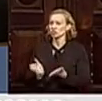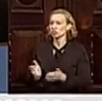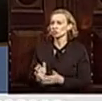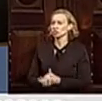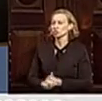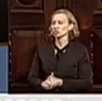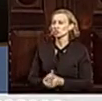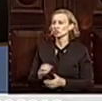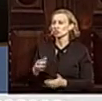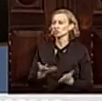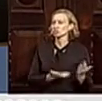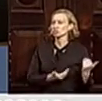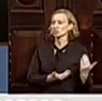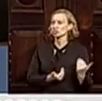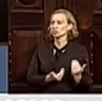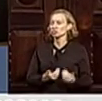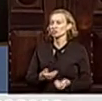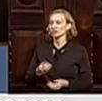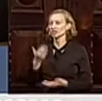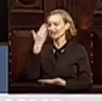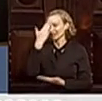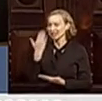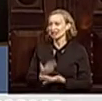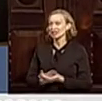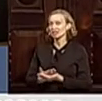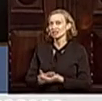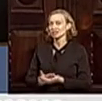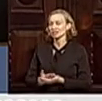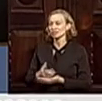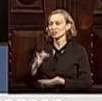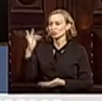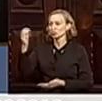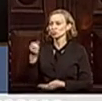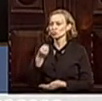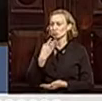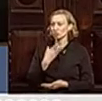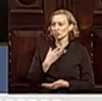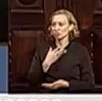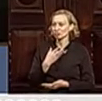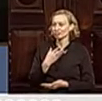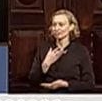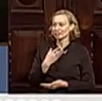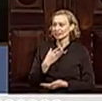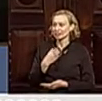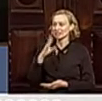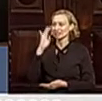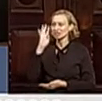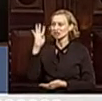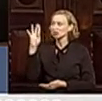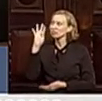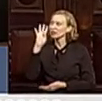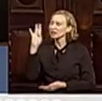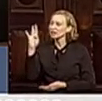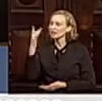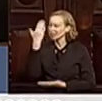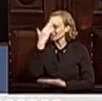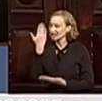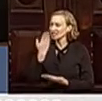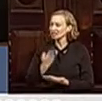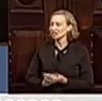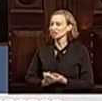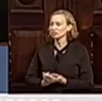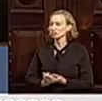faz crer que tempos novos são possíveis. Se ela é nossa esperança, também cabe a cada um de nós que acreditamos